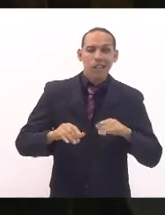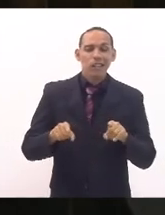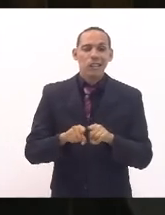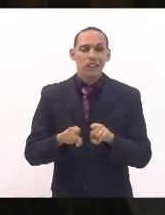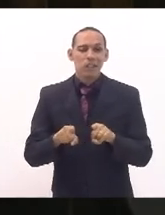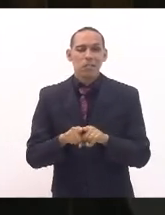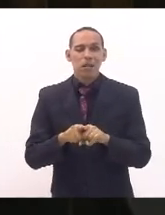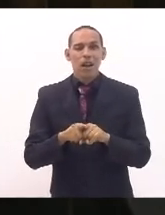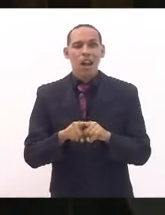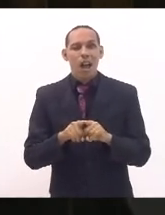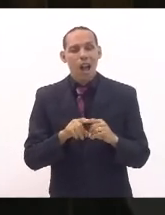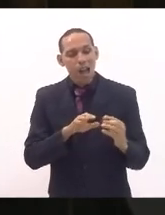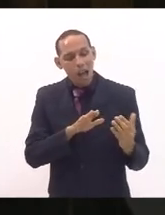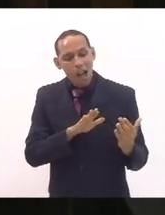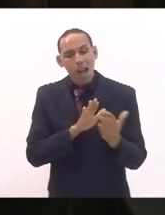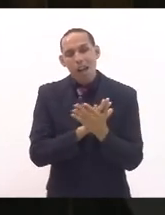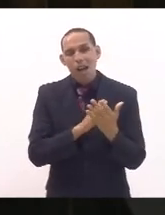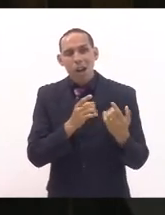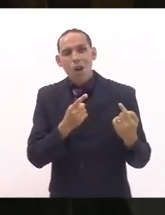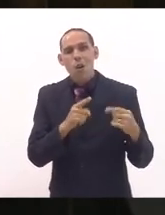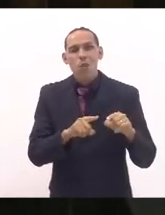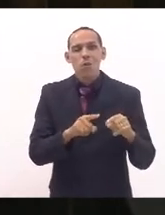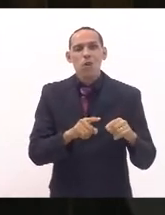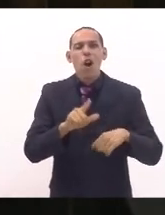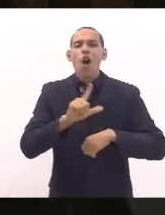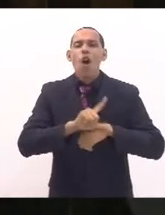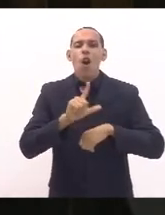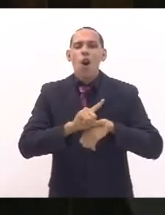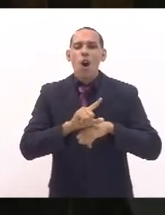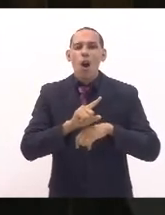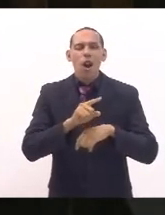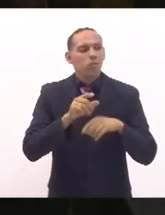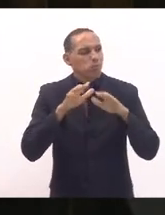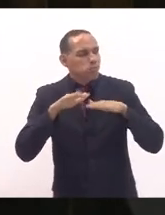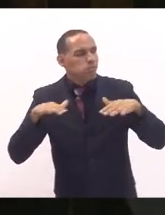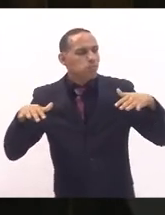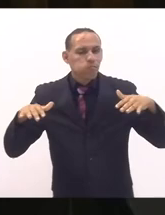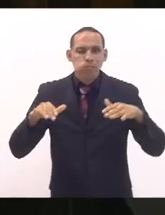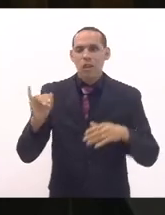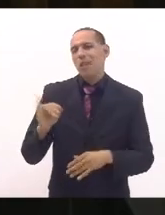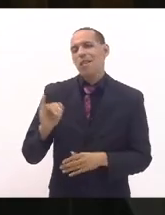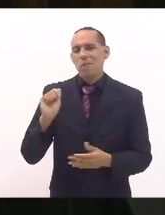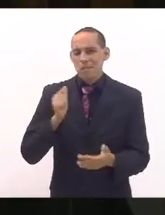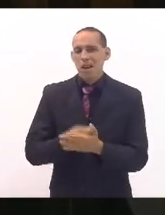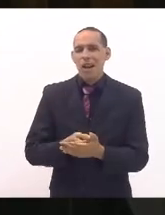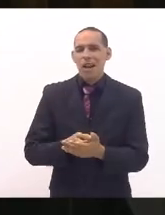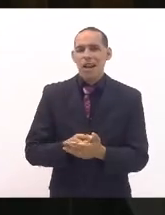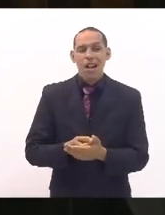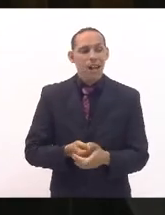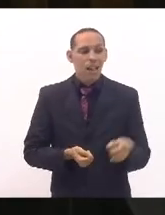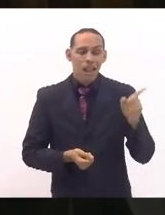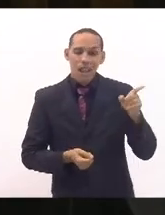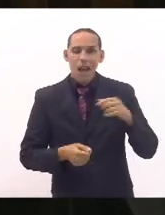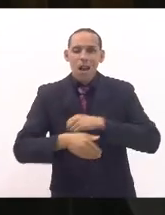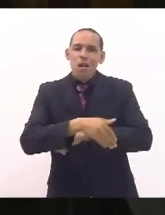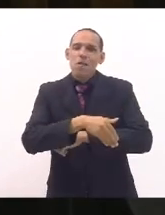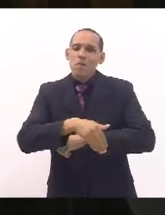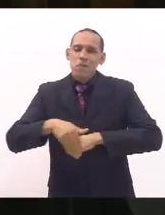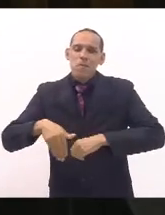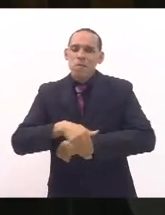afrontando o comerciante, pagador de imposto, E ali em Santa Teresa, numa calçada